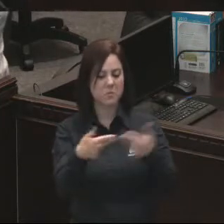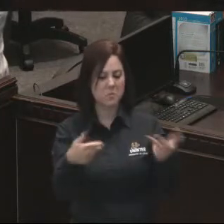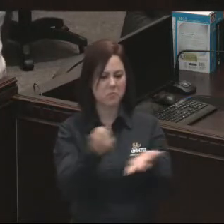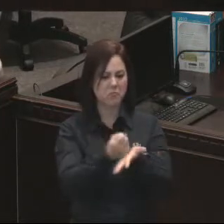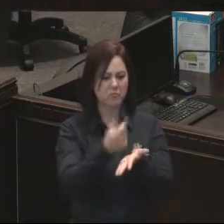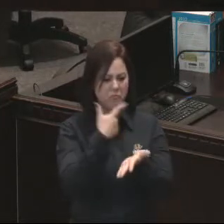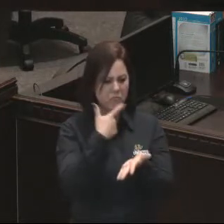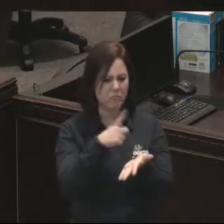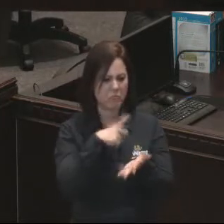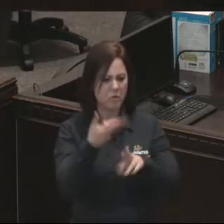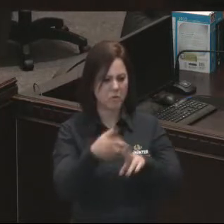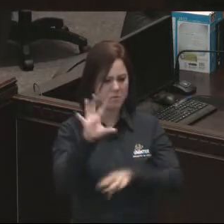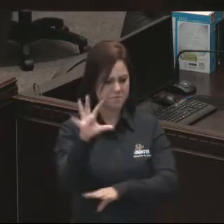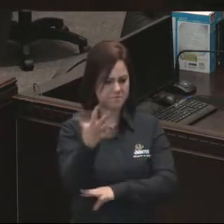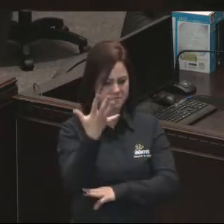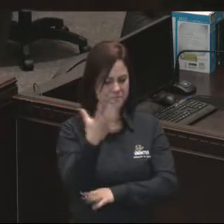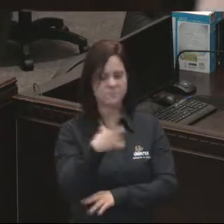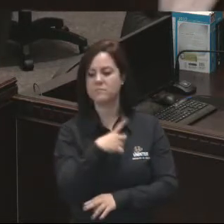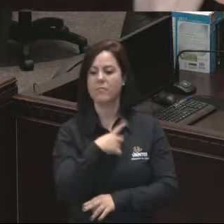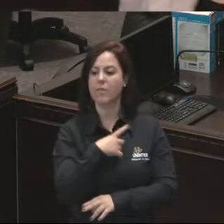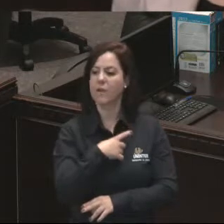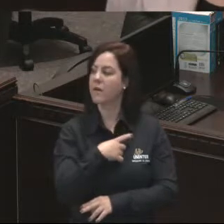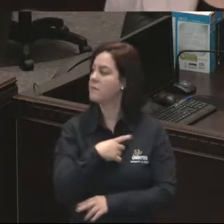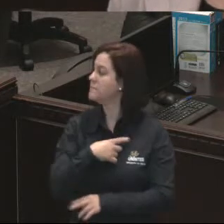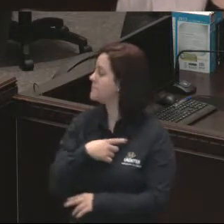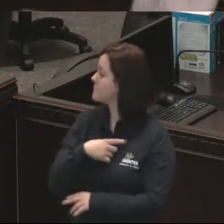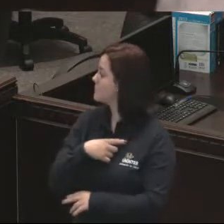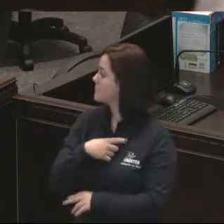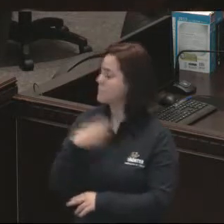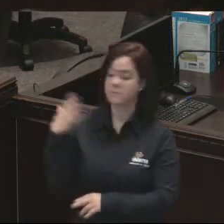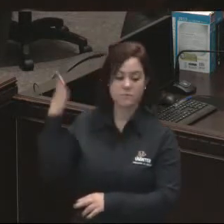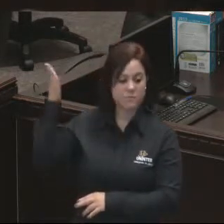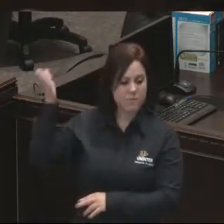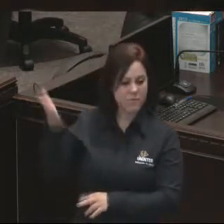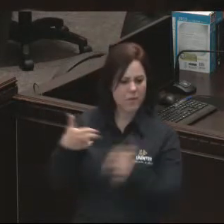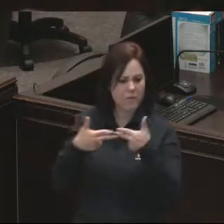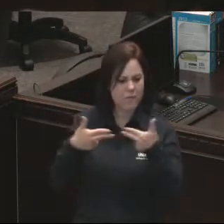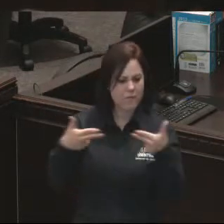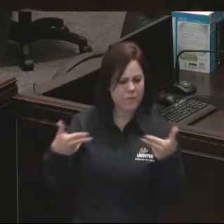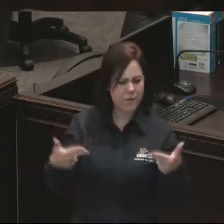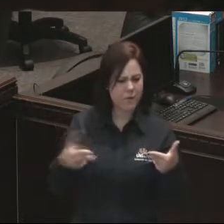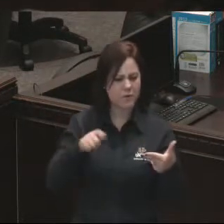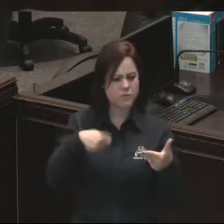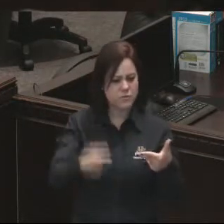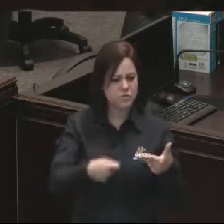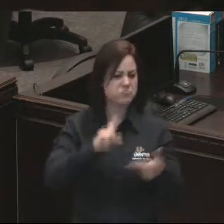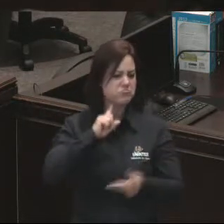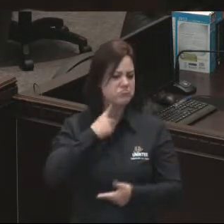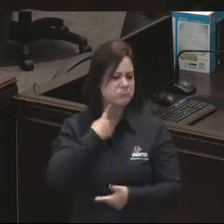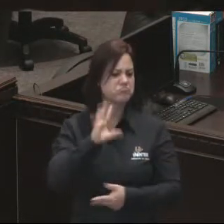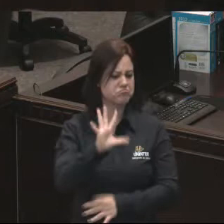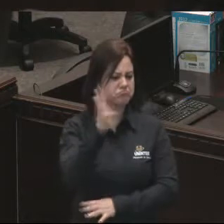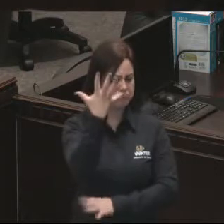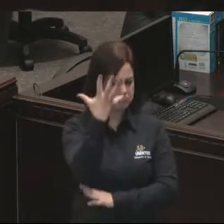Então, aqui nós temos, né, nossos corpos hídricos, uma quantidade bastante grande de poluentes que pode, então,